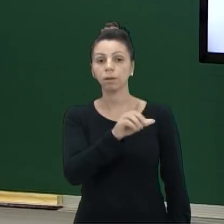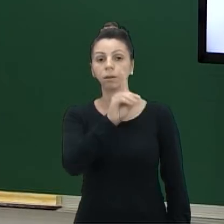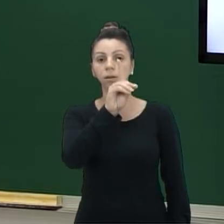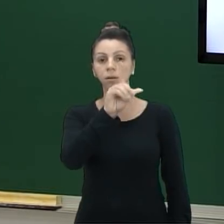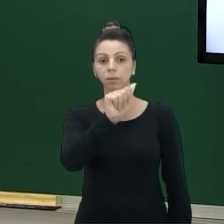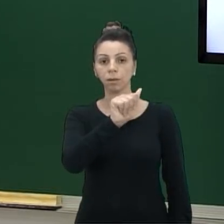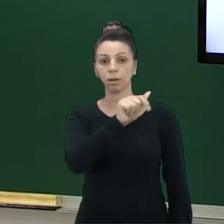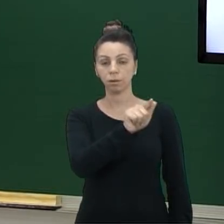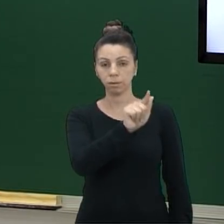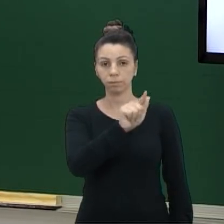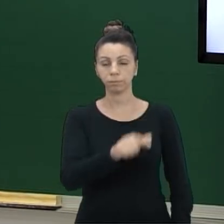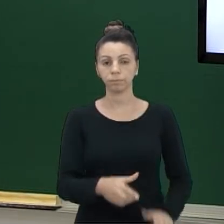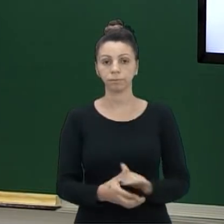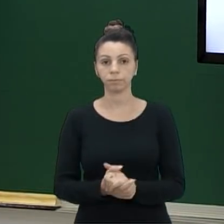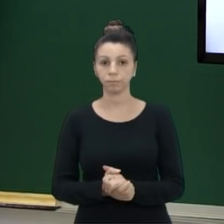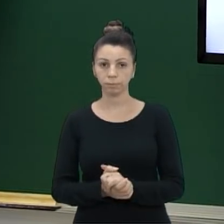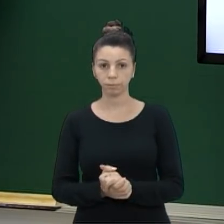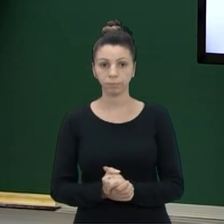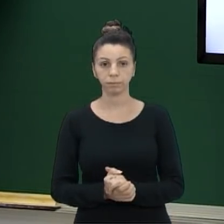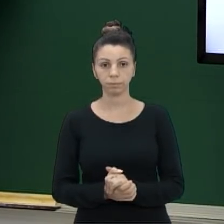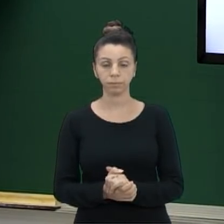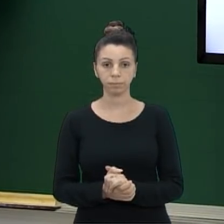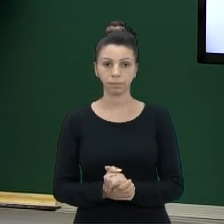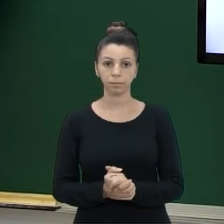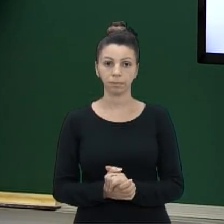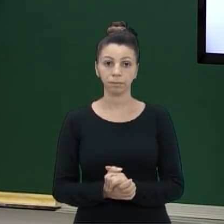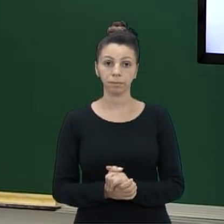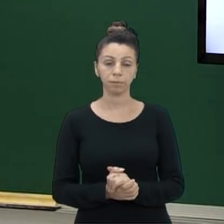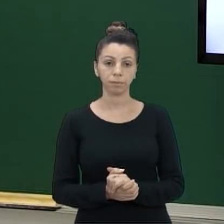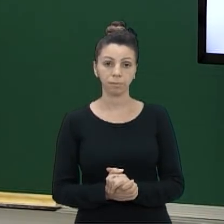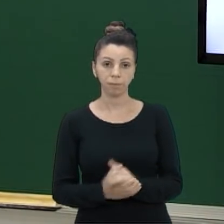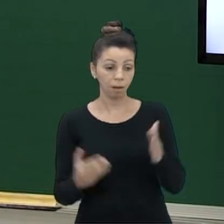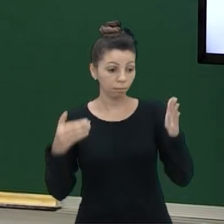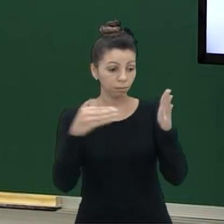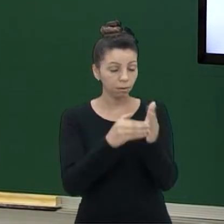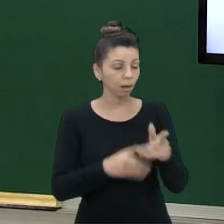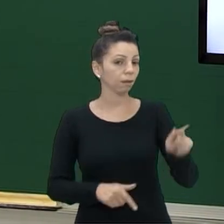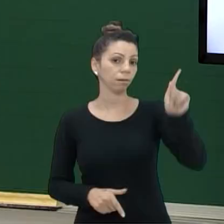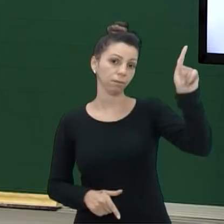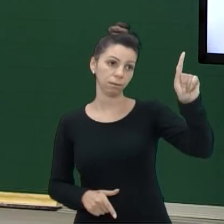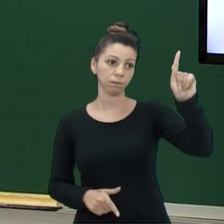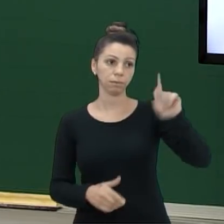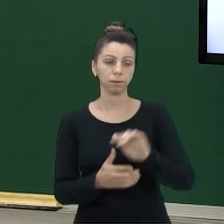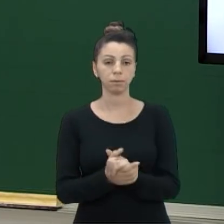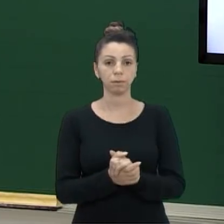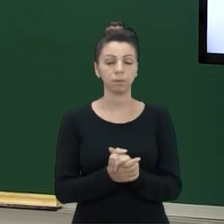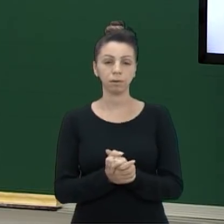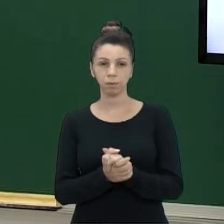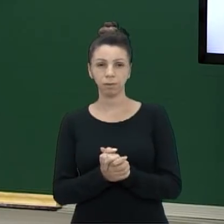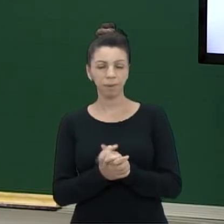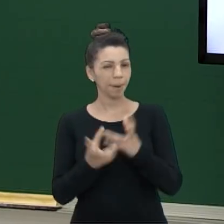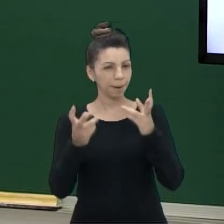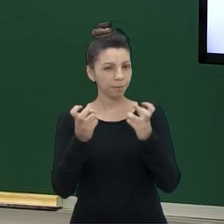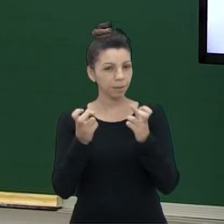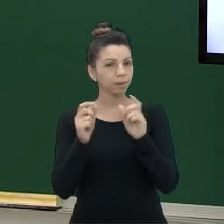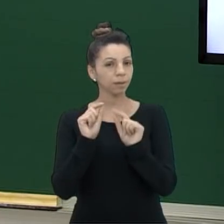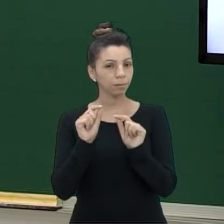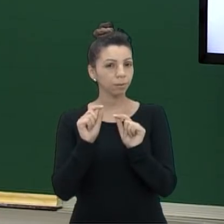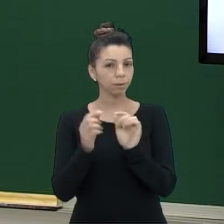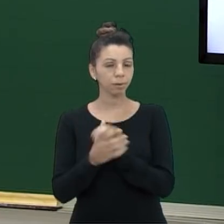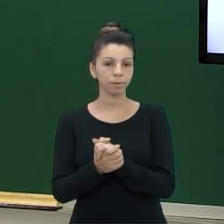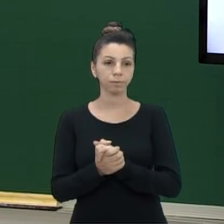E por fim, do lado da decagrama a gente tinha a grama. Então reparem agora a transformação que a gente vai fazer.